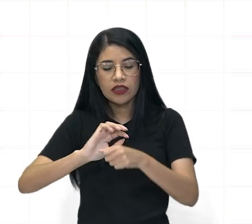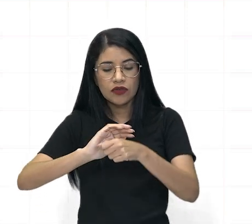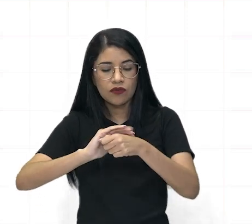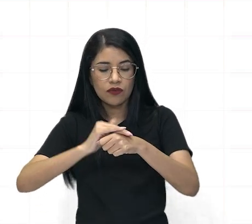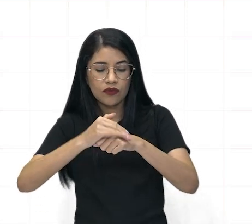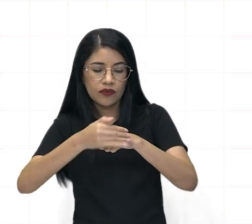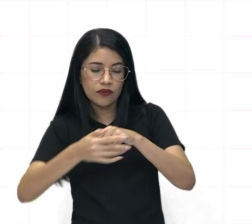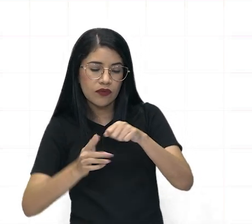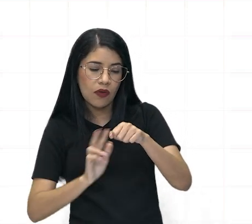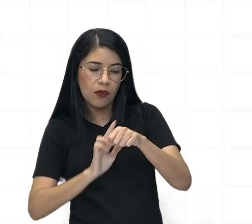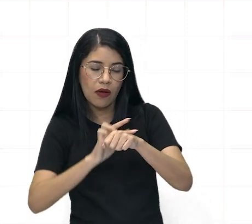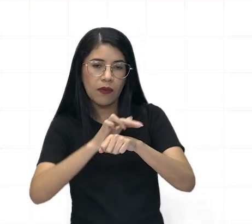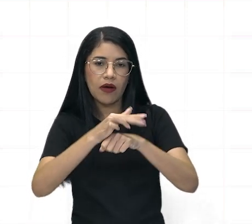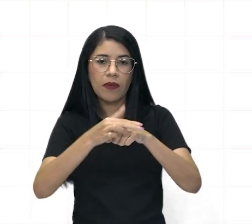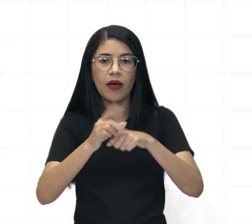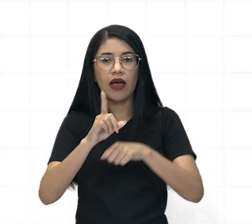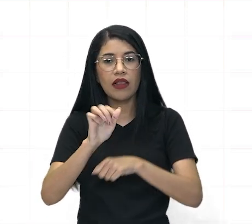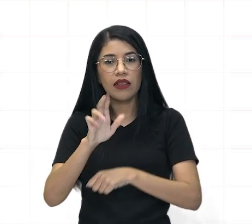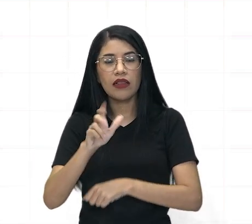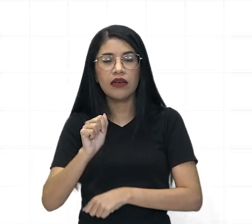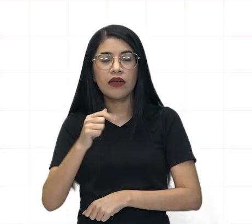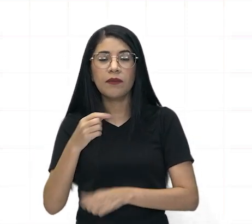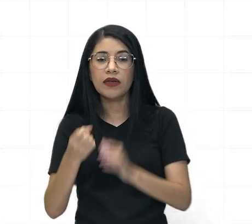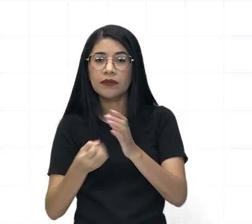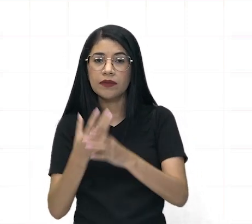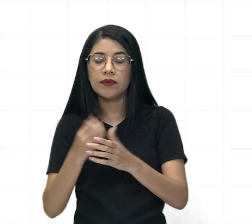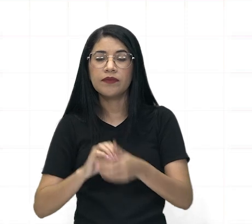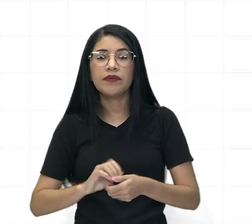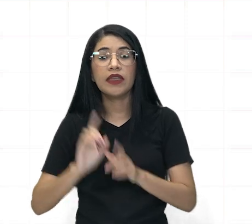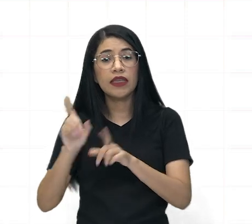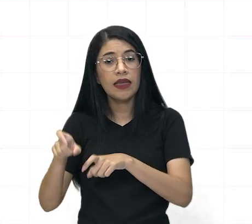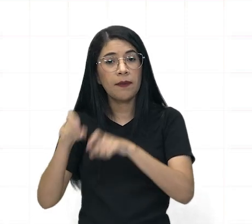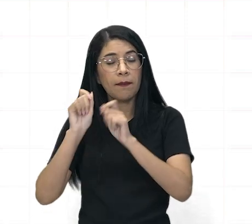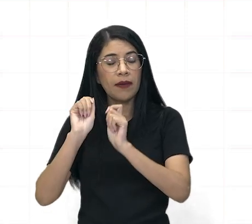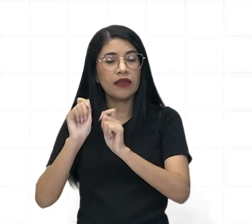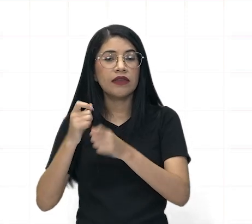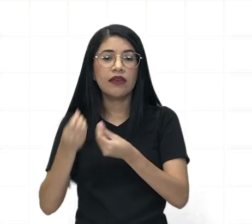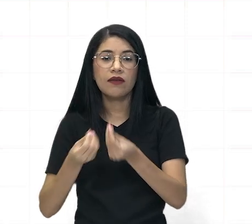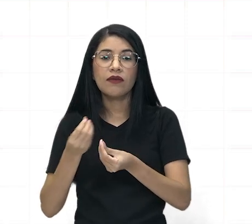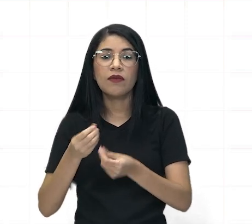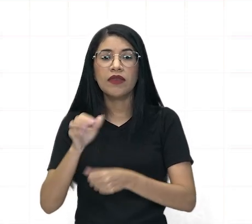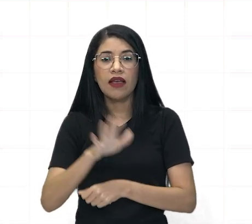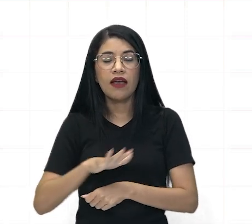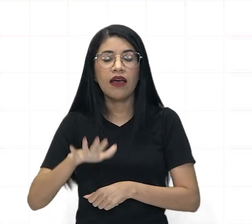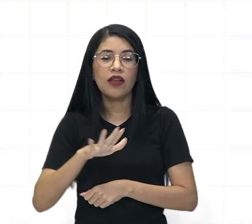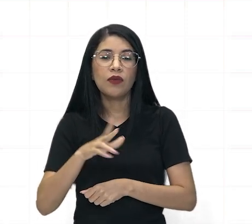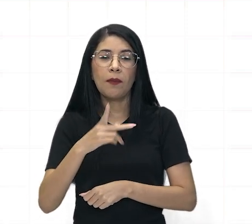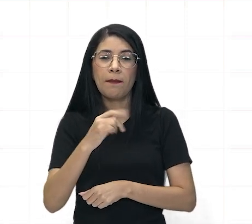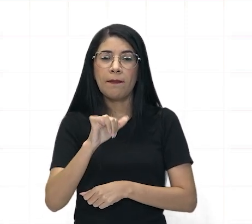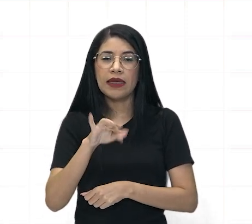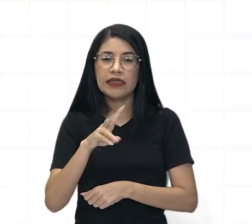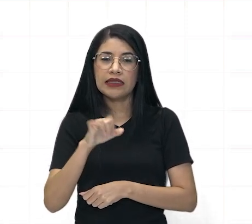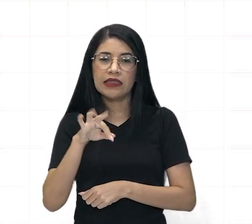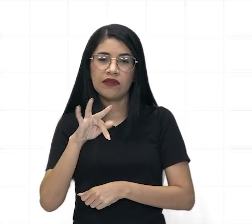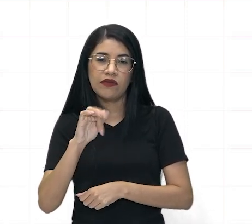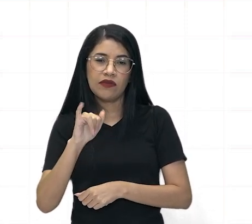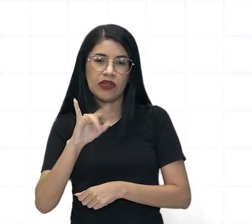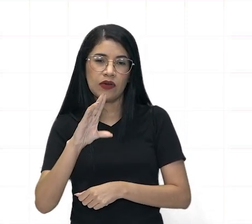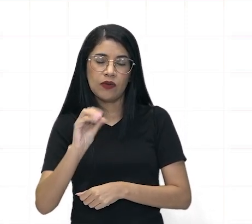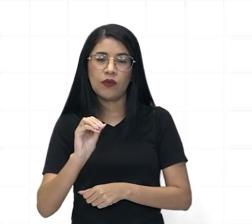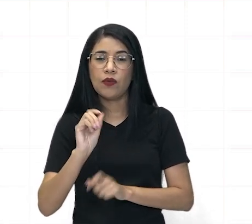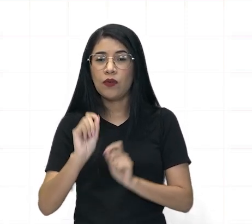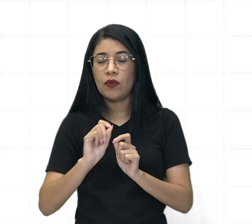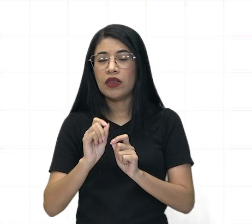pesqueira significativa, especialmente em torno ali das ilhas do Pacífico, e aí de onde sai ali grande parte